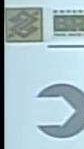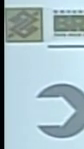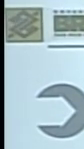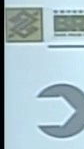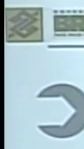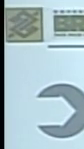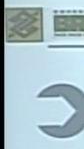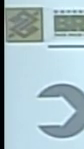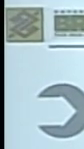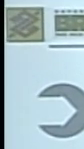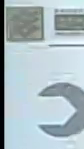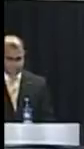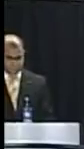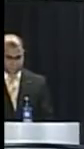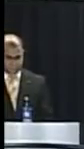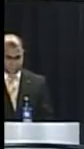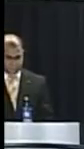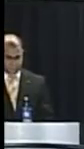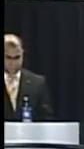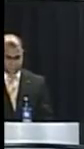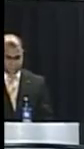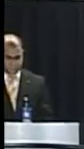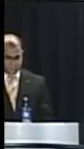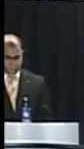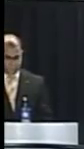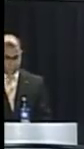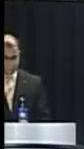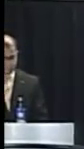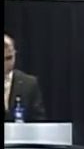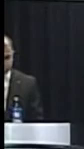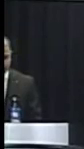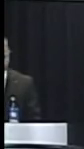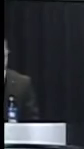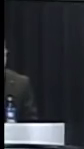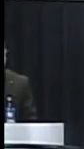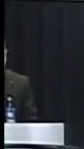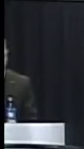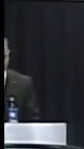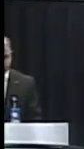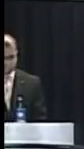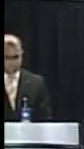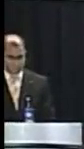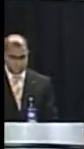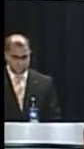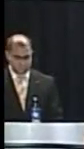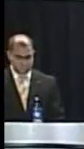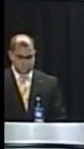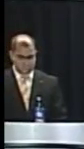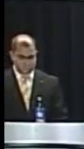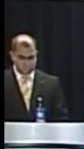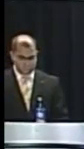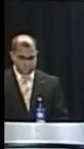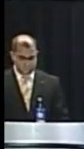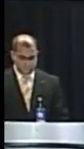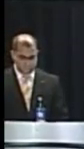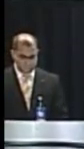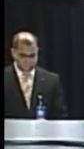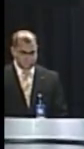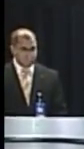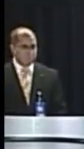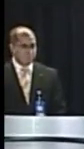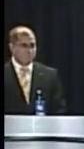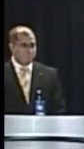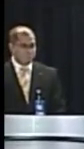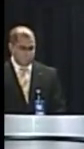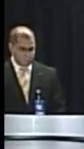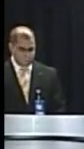de R$ 70 de financiamento já é possível acessar a linha. Os prazos estarão disponíveis